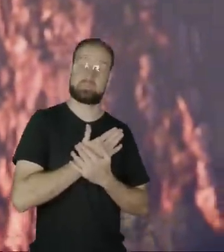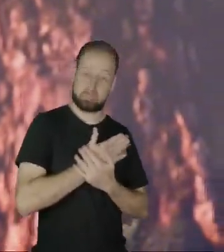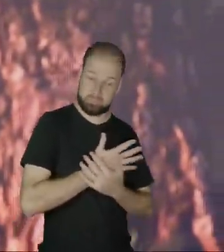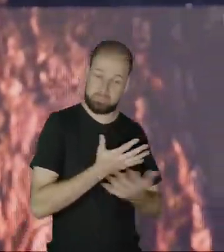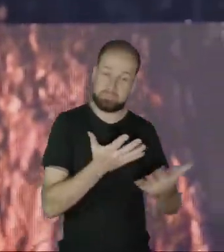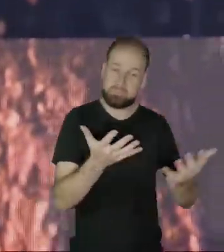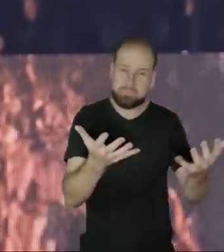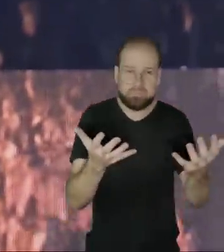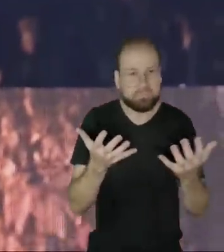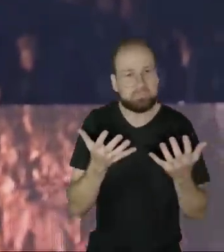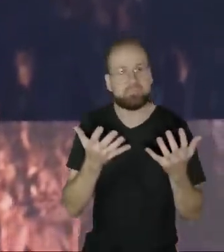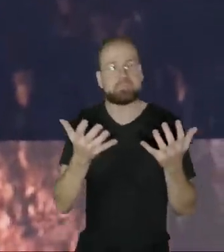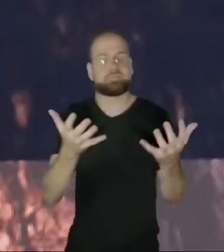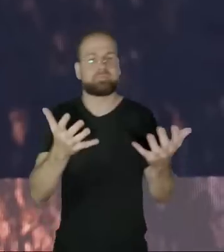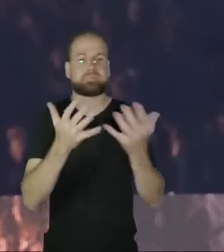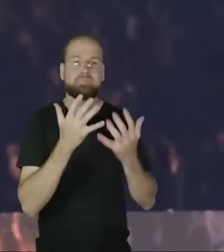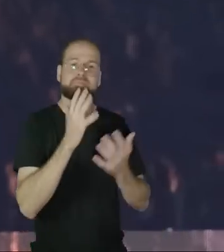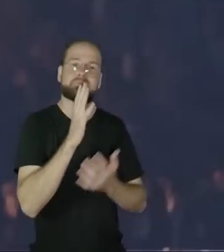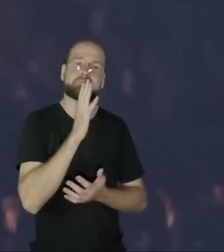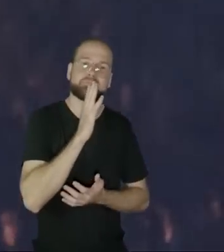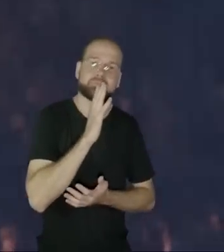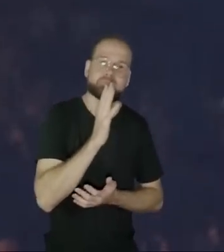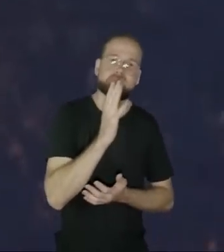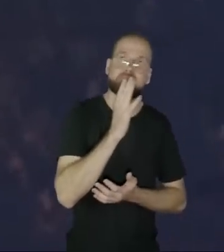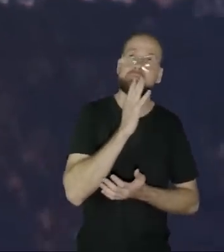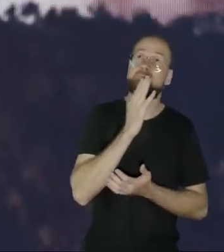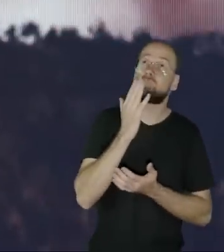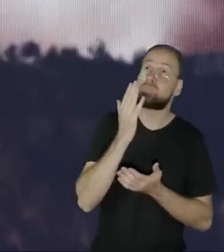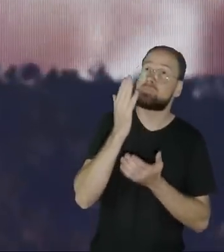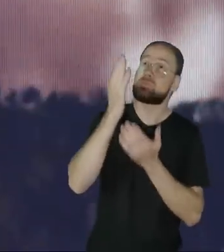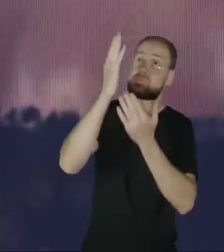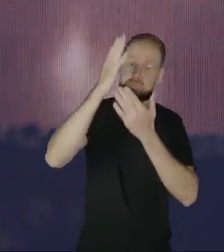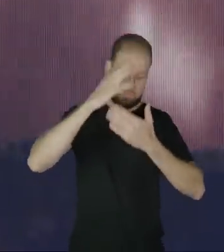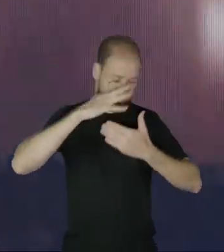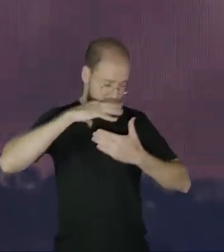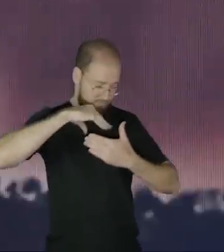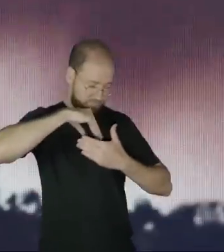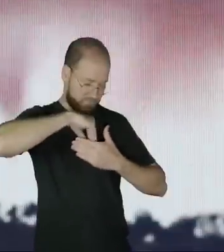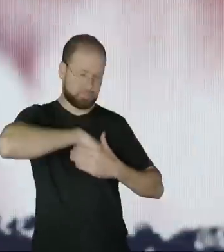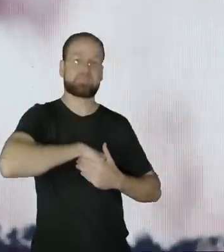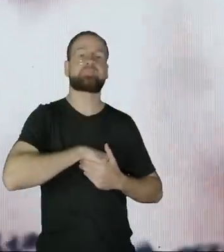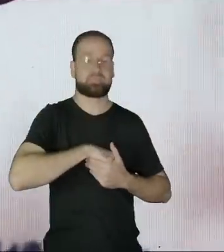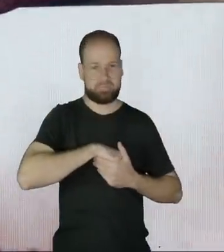te conhecer por dentro,